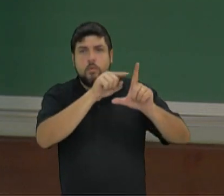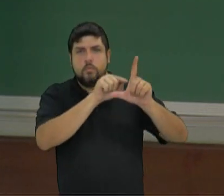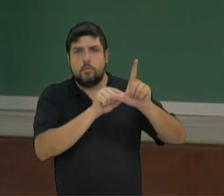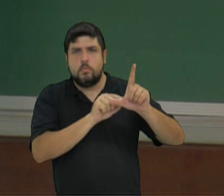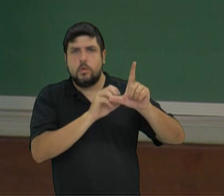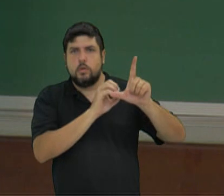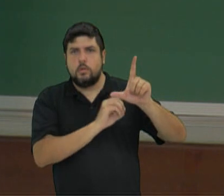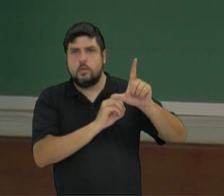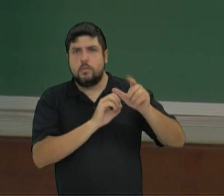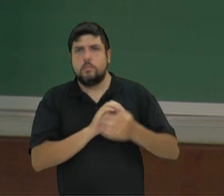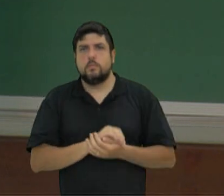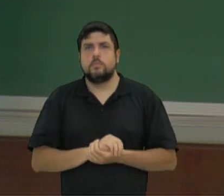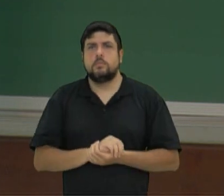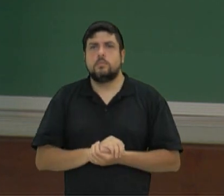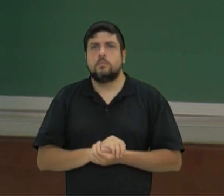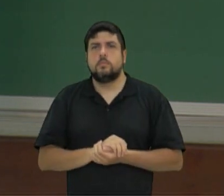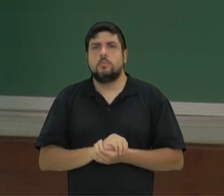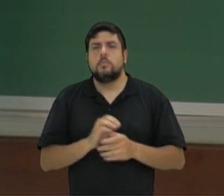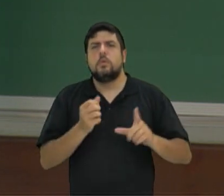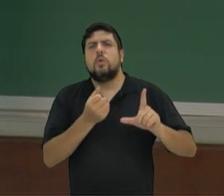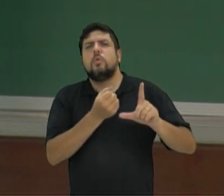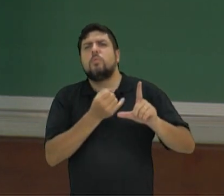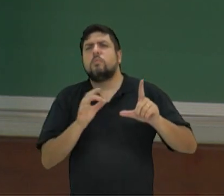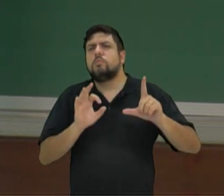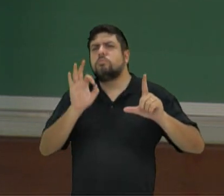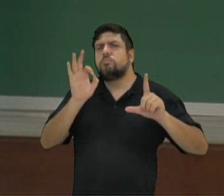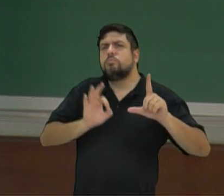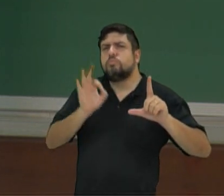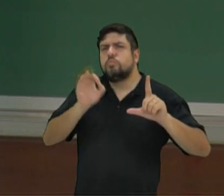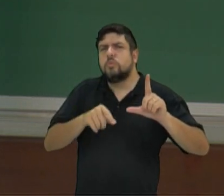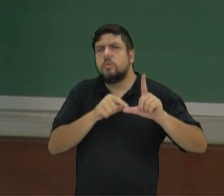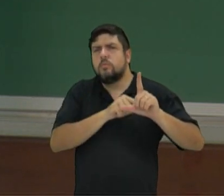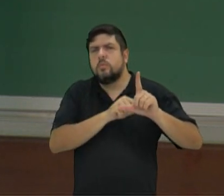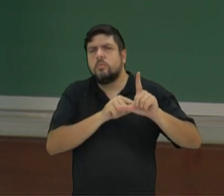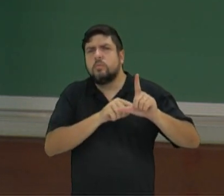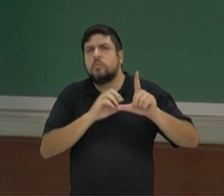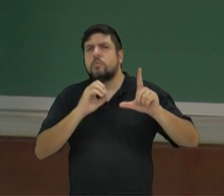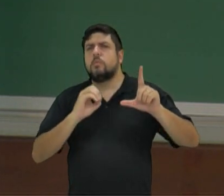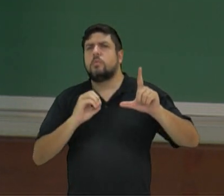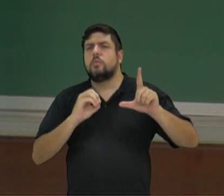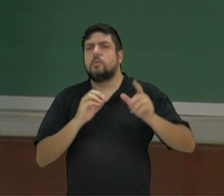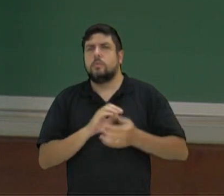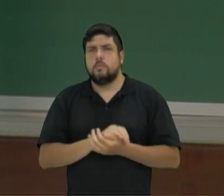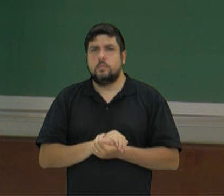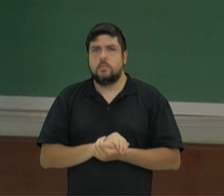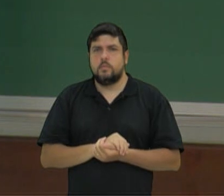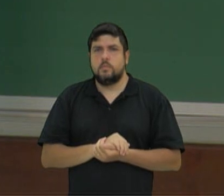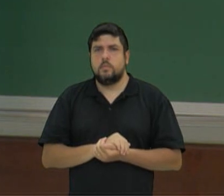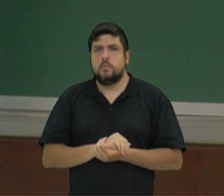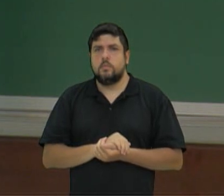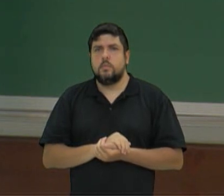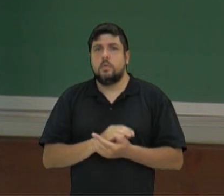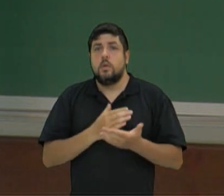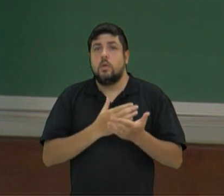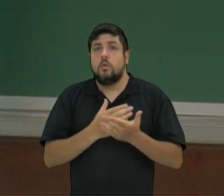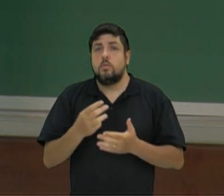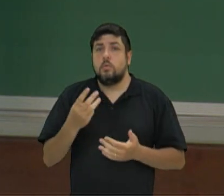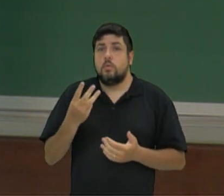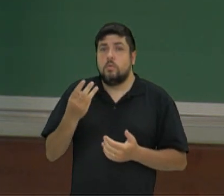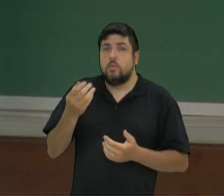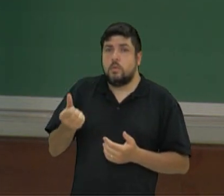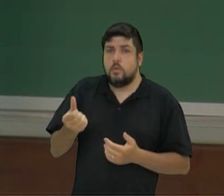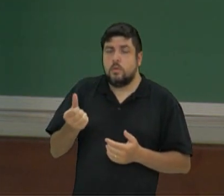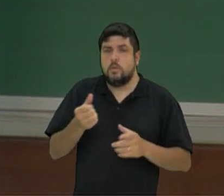Qual é a margem, qual é o percentual que eu vou colocar começando com o 0? Olha aqui, eu começo com 36